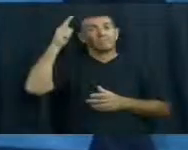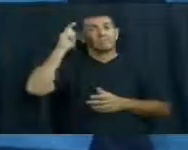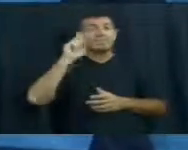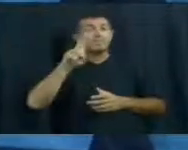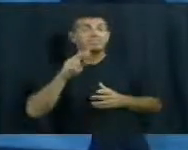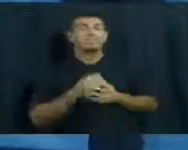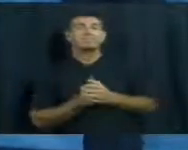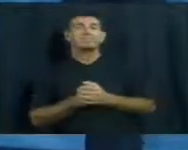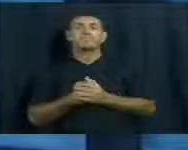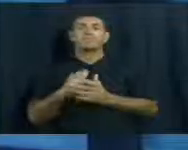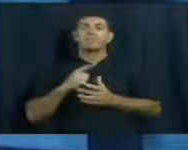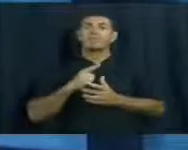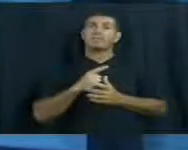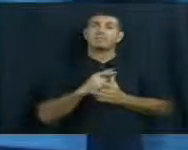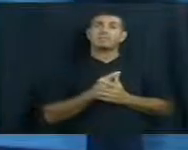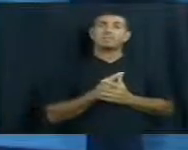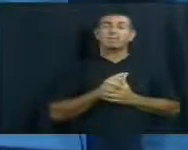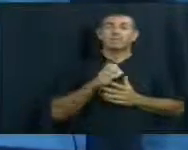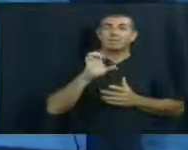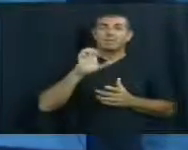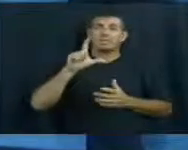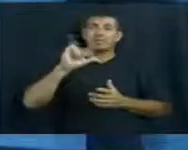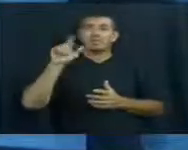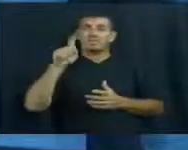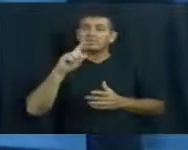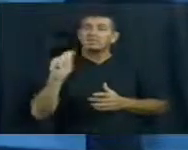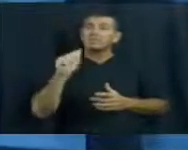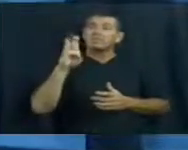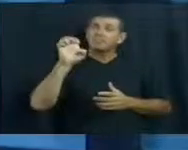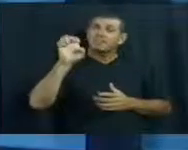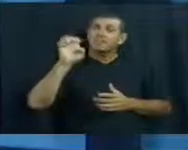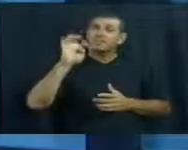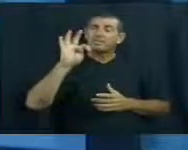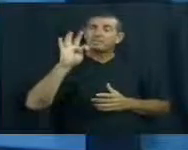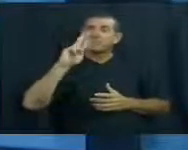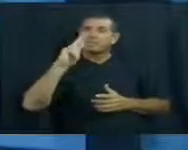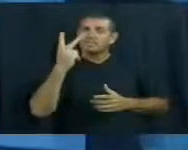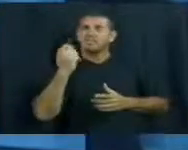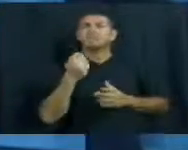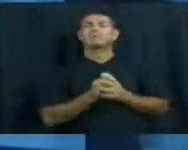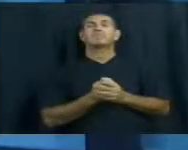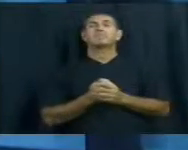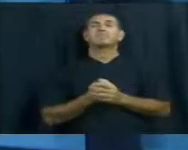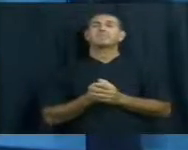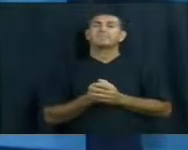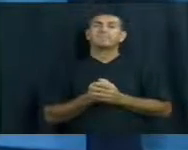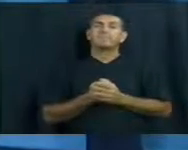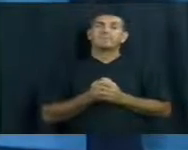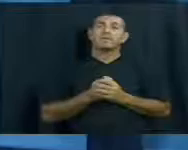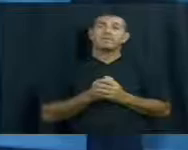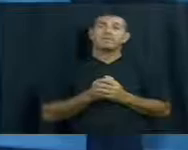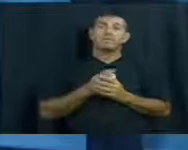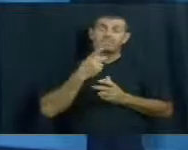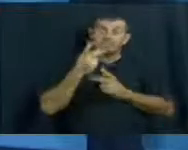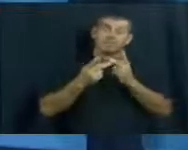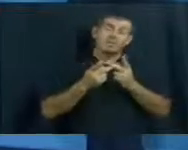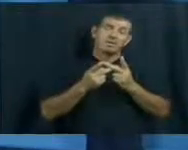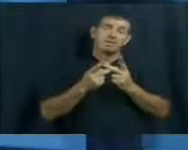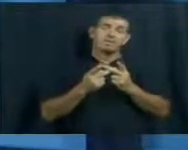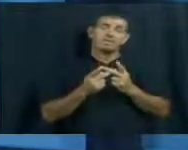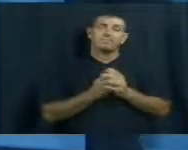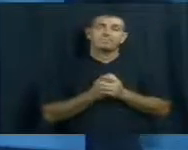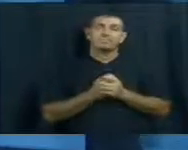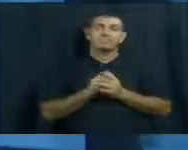também um recadinho da Elizabeth Marti, que eu falei anteriormente, acabou que a gente não conseguiu passar via TriCast, mas eu vou passar por aqui, que é um áudio,